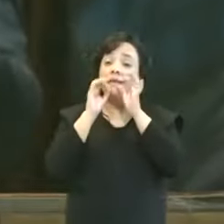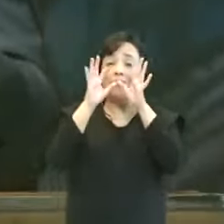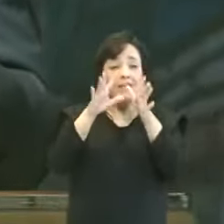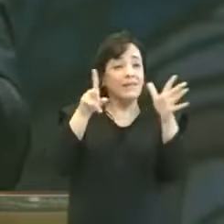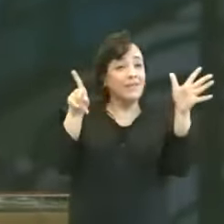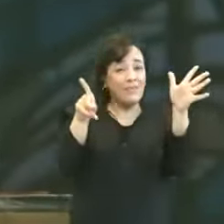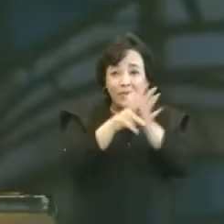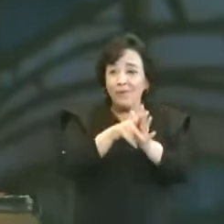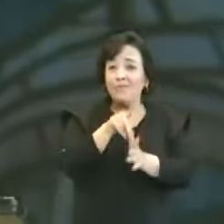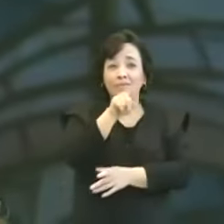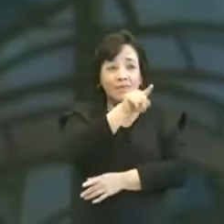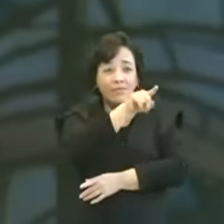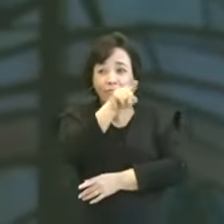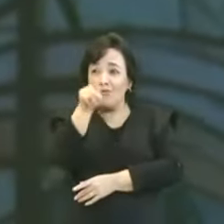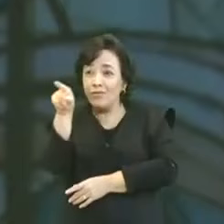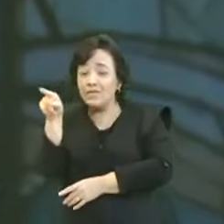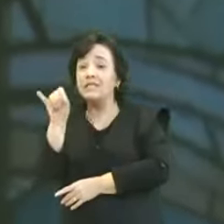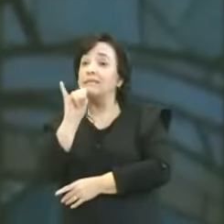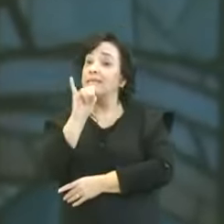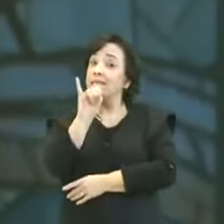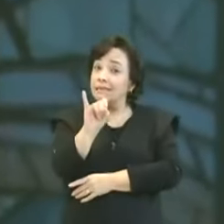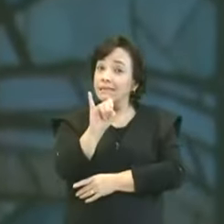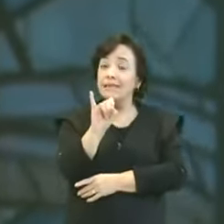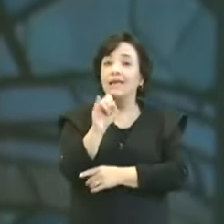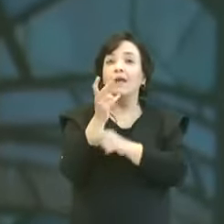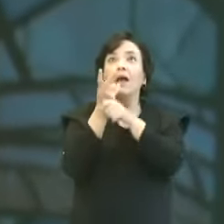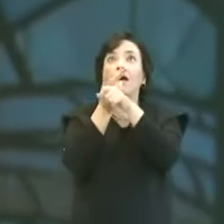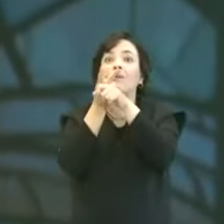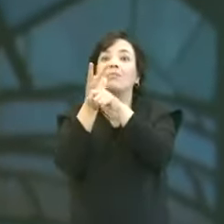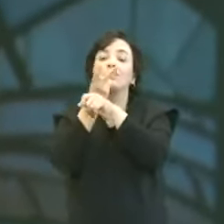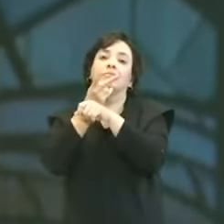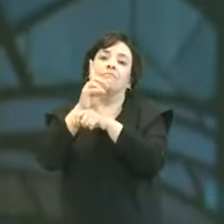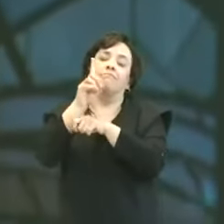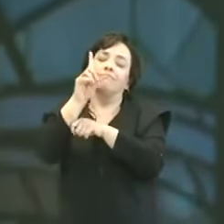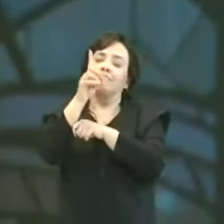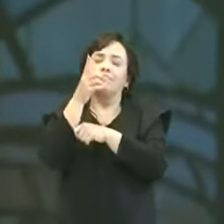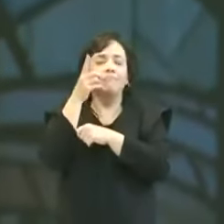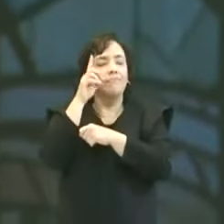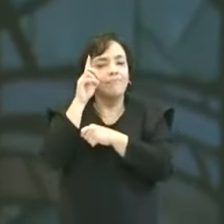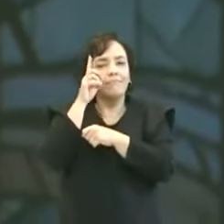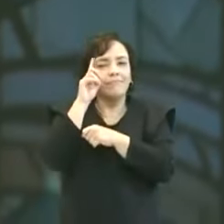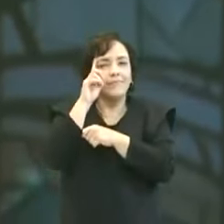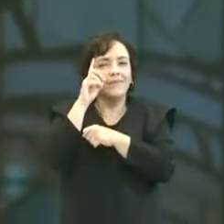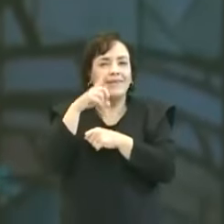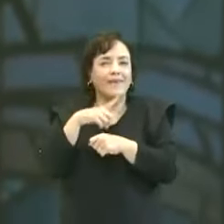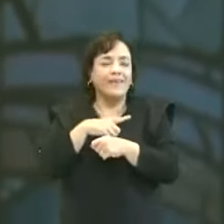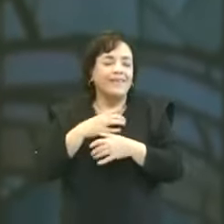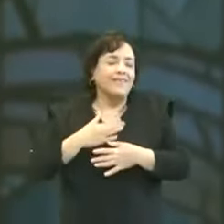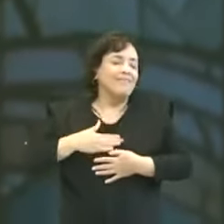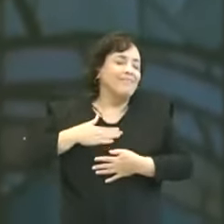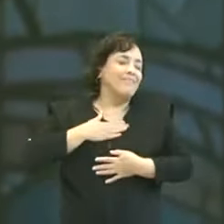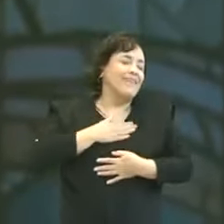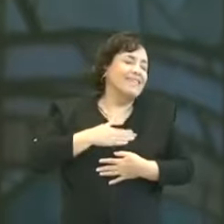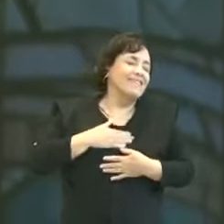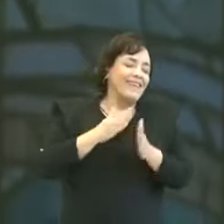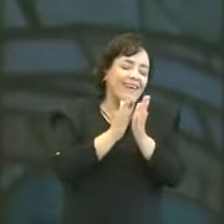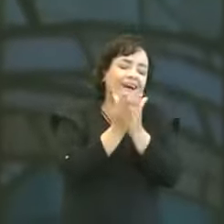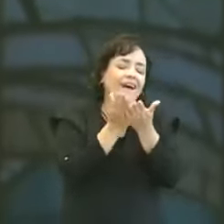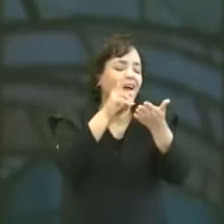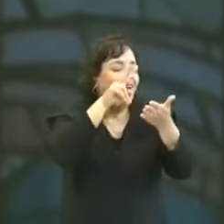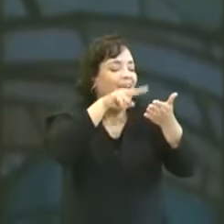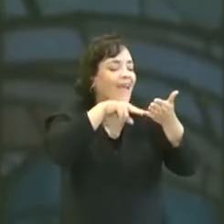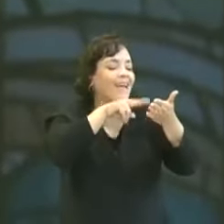reservada para aqueles que buscam a Deus constantemente, que tem prazer na lei do Senhor e nela